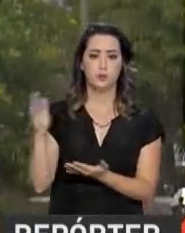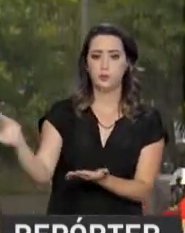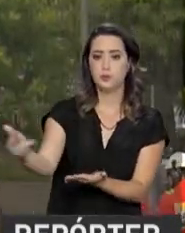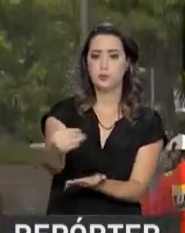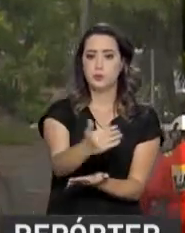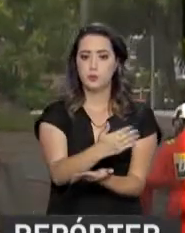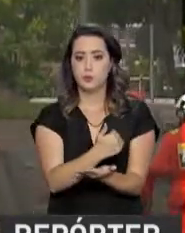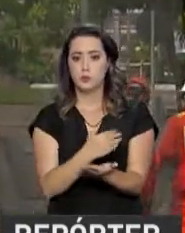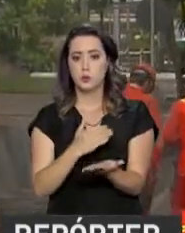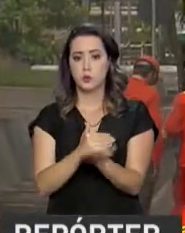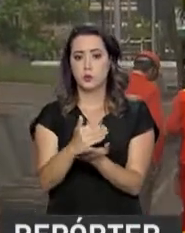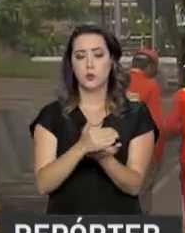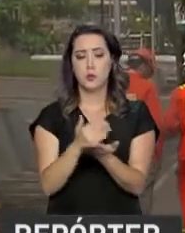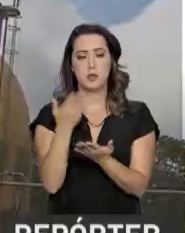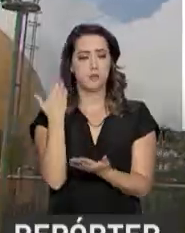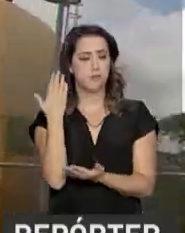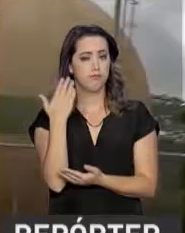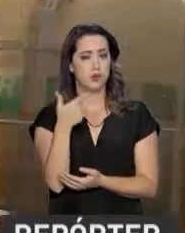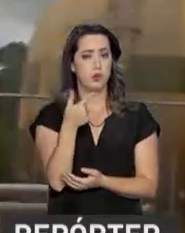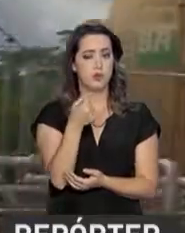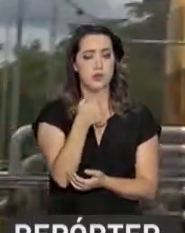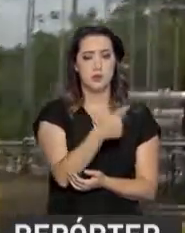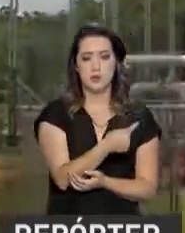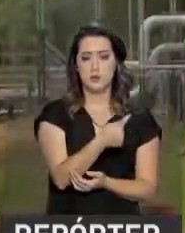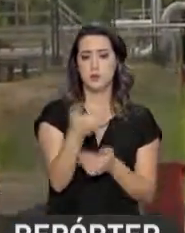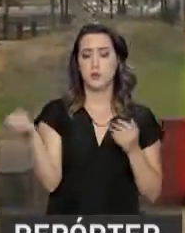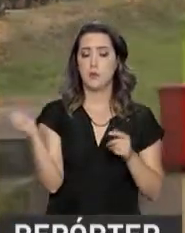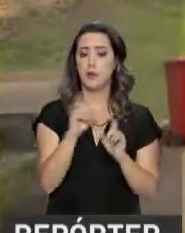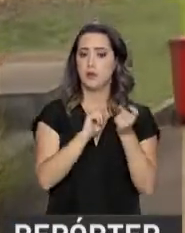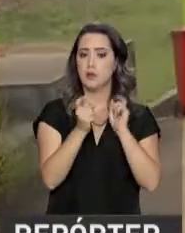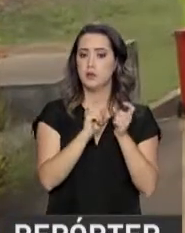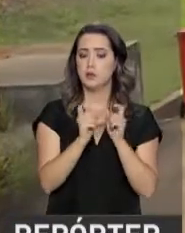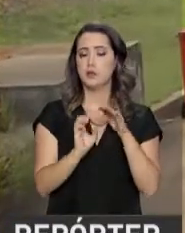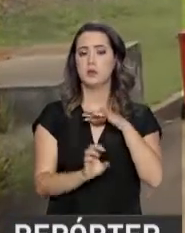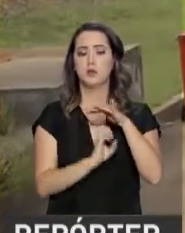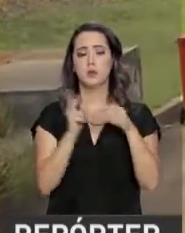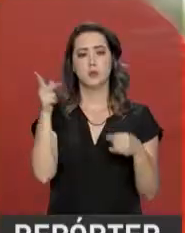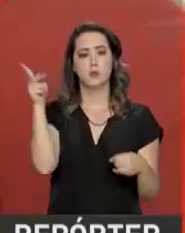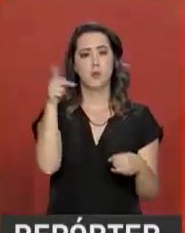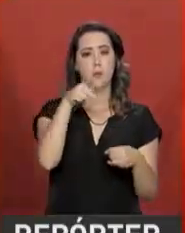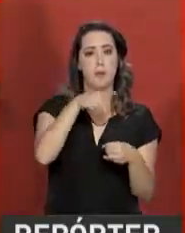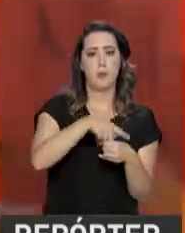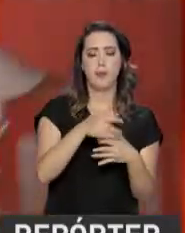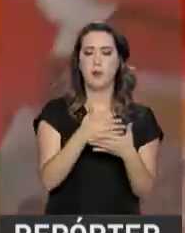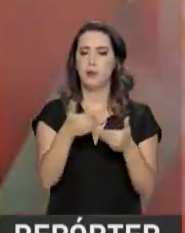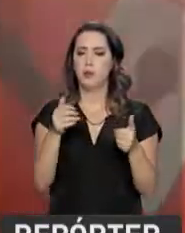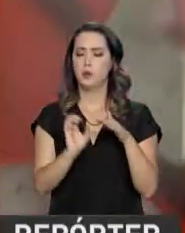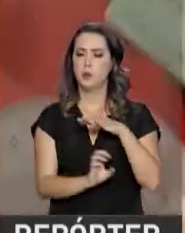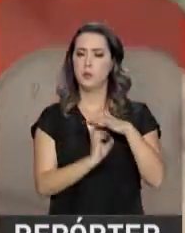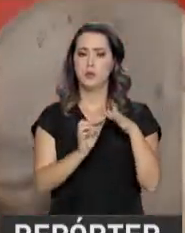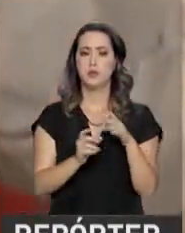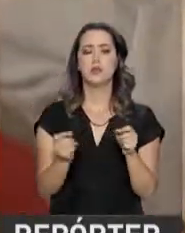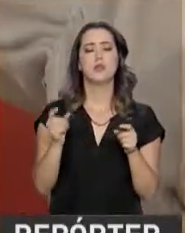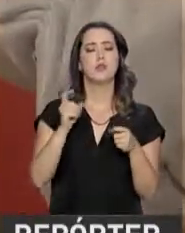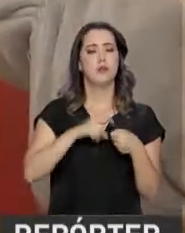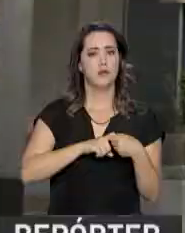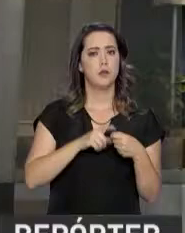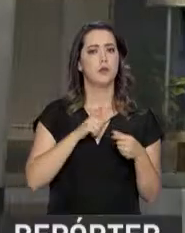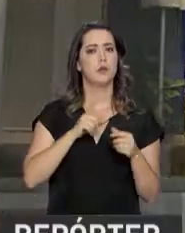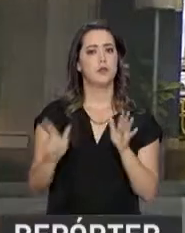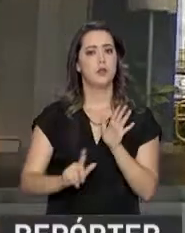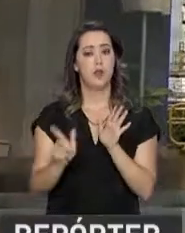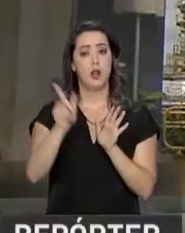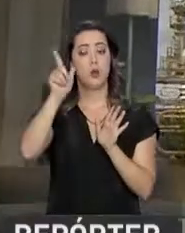desde 2017 a nova gestão da petrobras recuperou a empresa que voltou a lucrar e